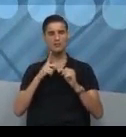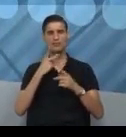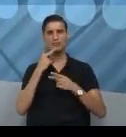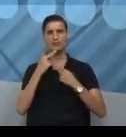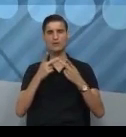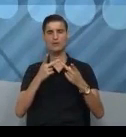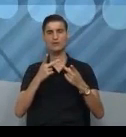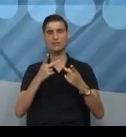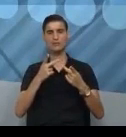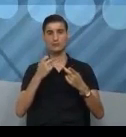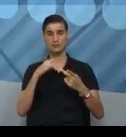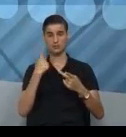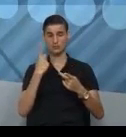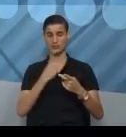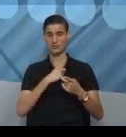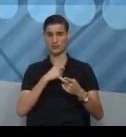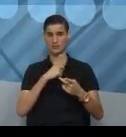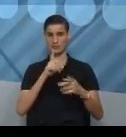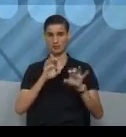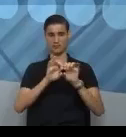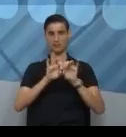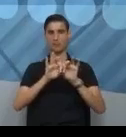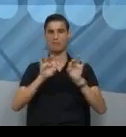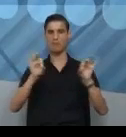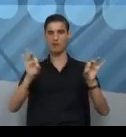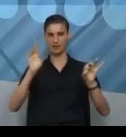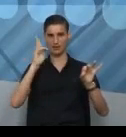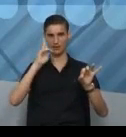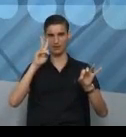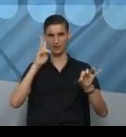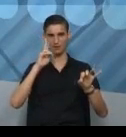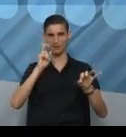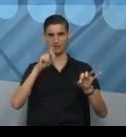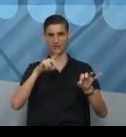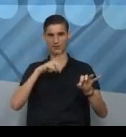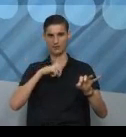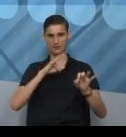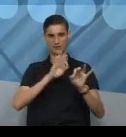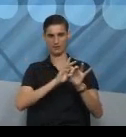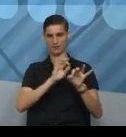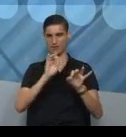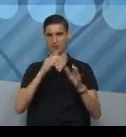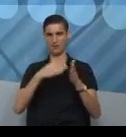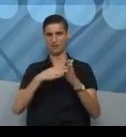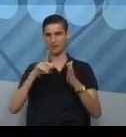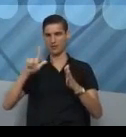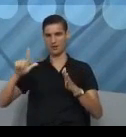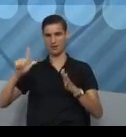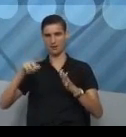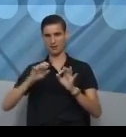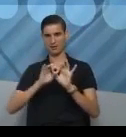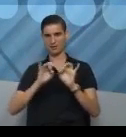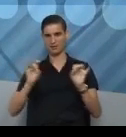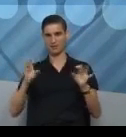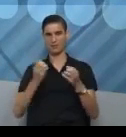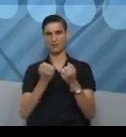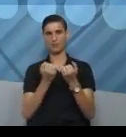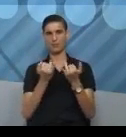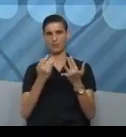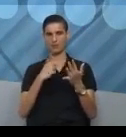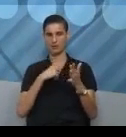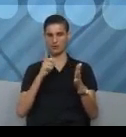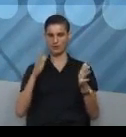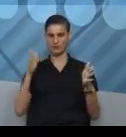do calor? Que se nós tivéssemos uma barra num comprimento L, nós poderíamos ter essa questão do comprimento